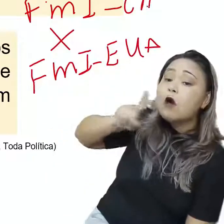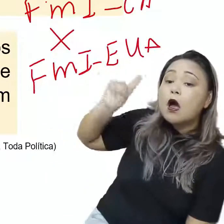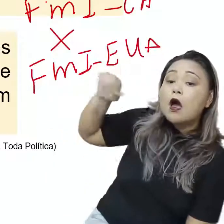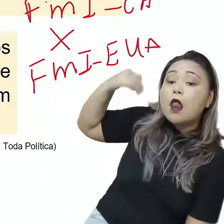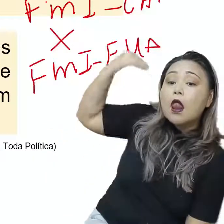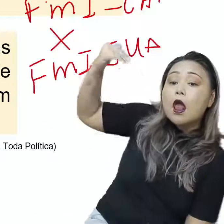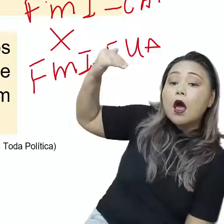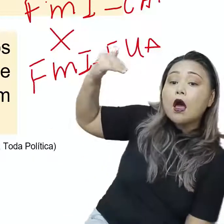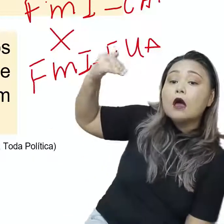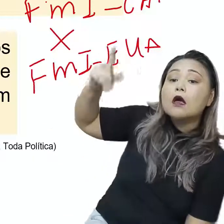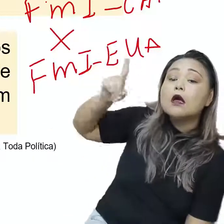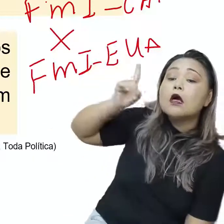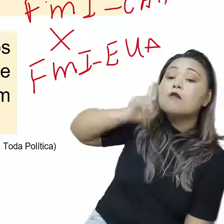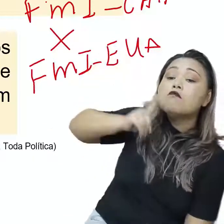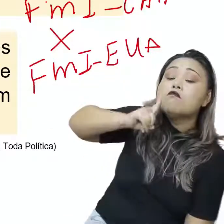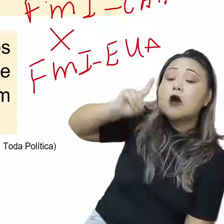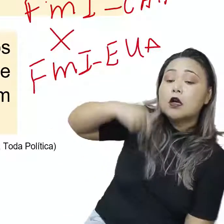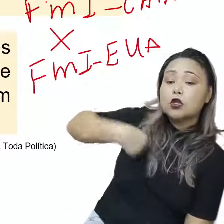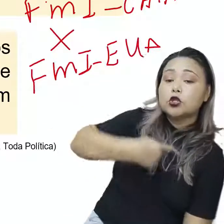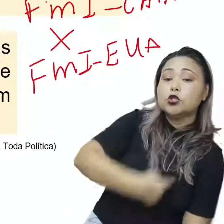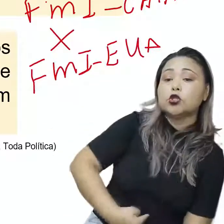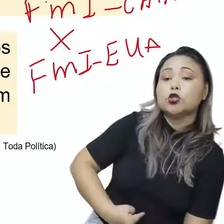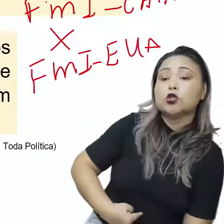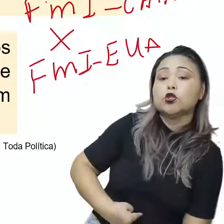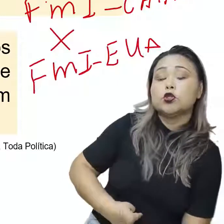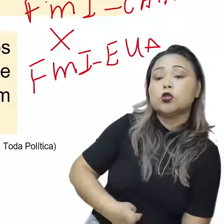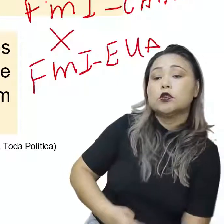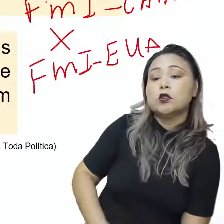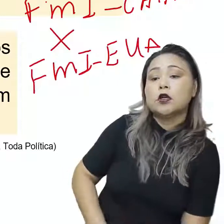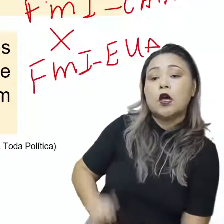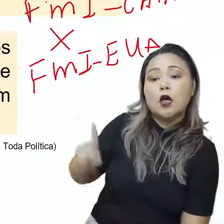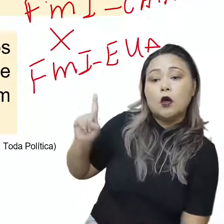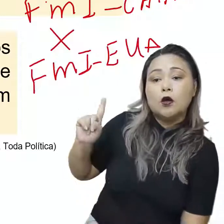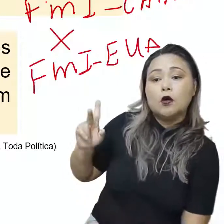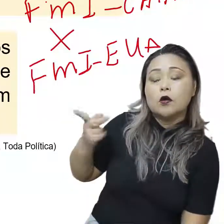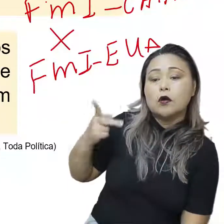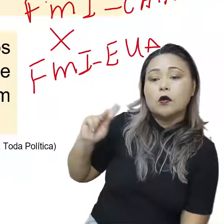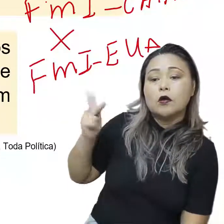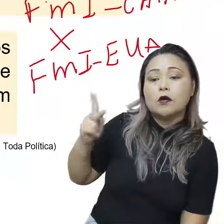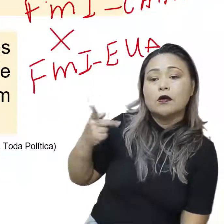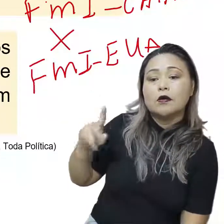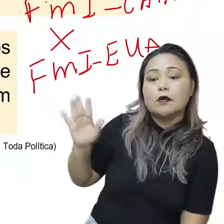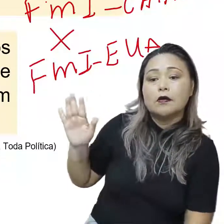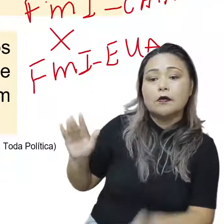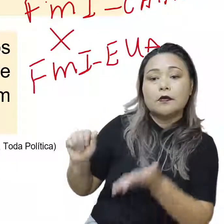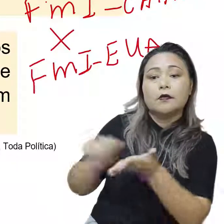a China. Ah, desculpa aí, esse H aqui ficou feio, vou apagar.